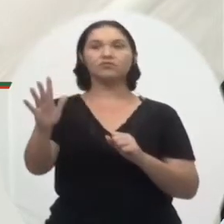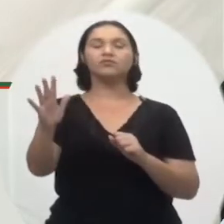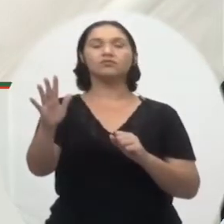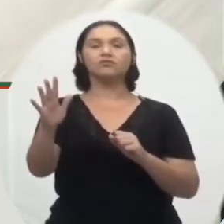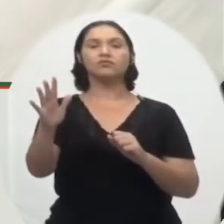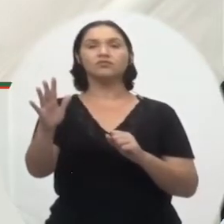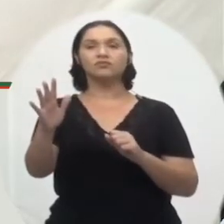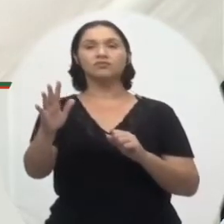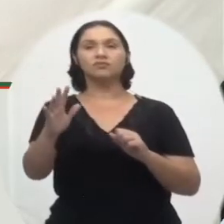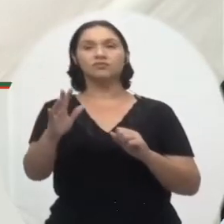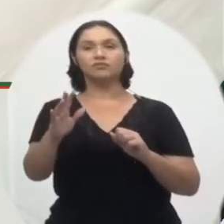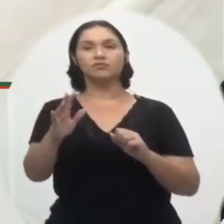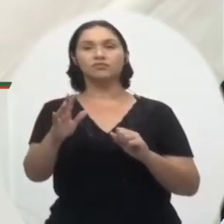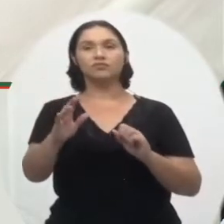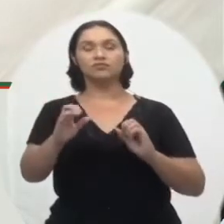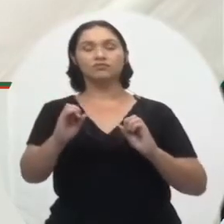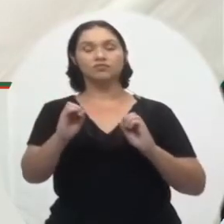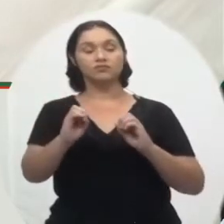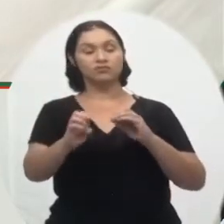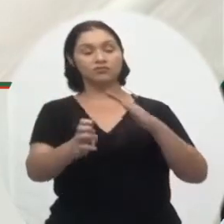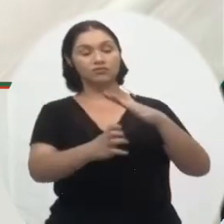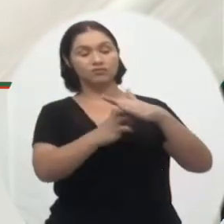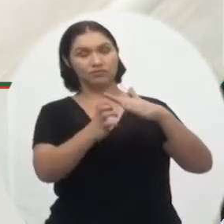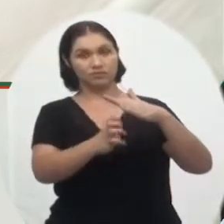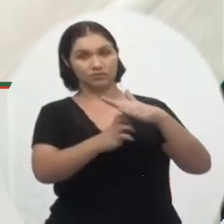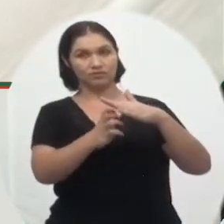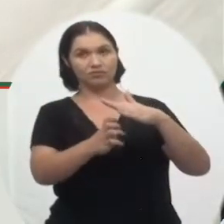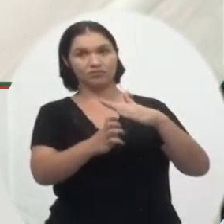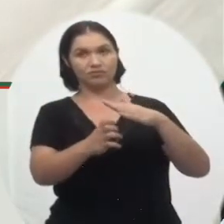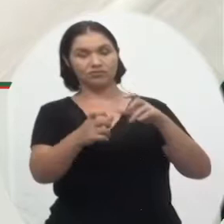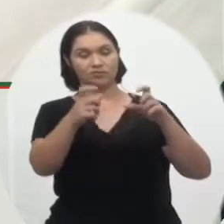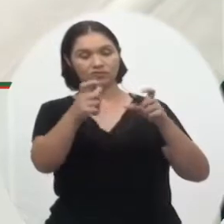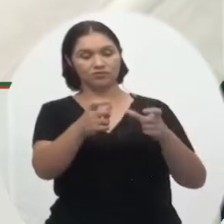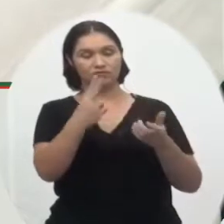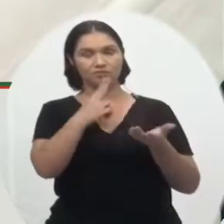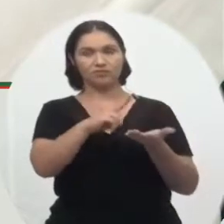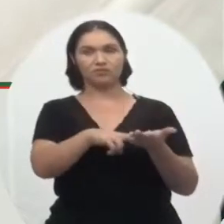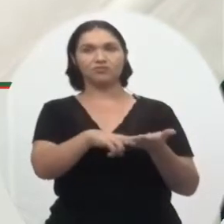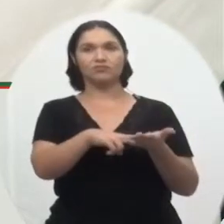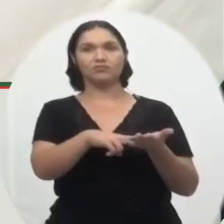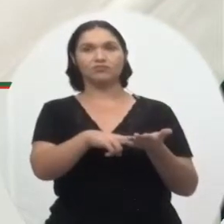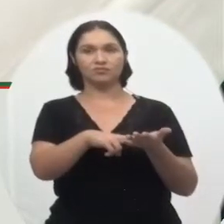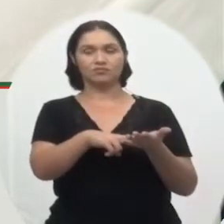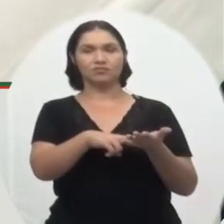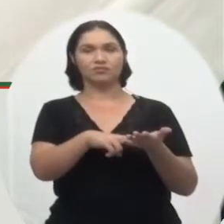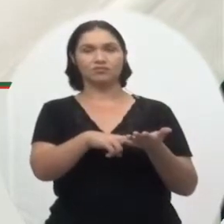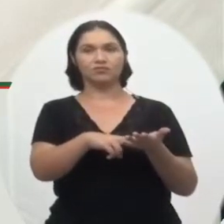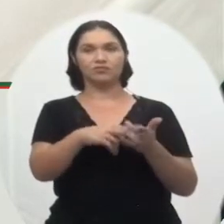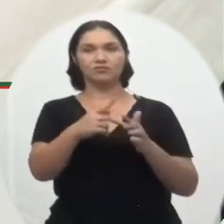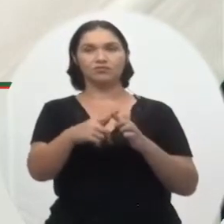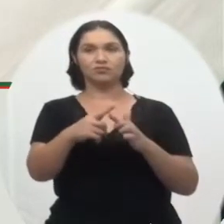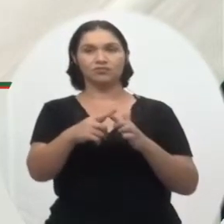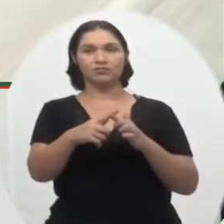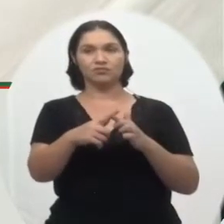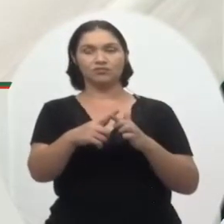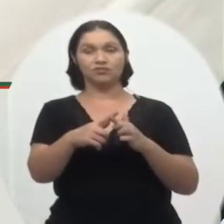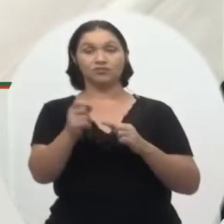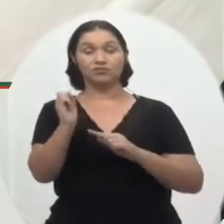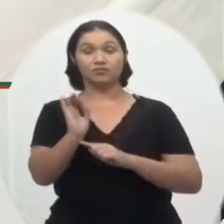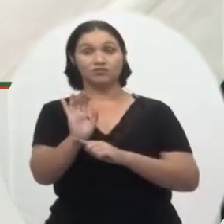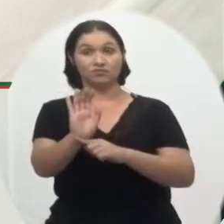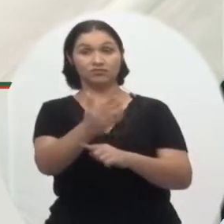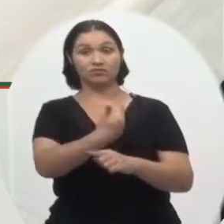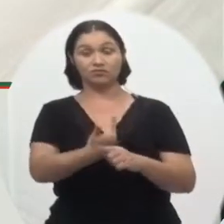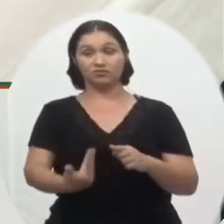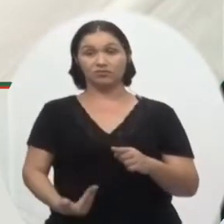condição constitucional da empresa e o que é o papel dela estratégico como um braço do governo do Estado brasileiro em todo o